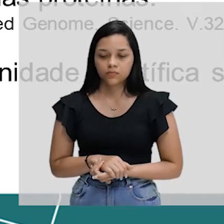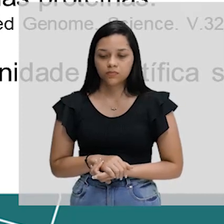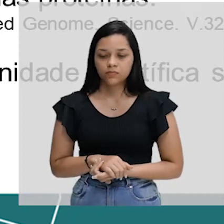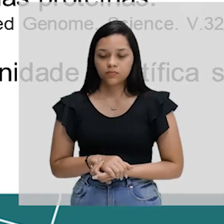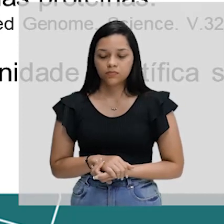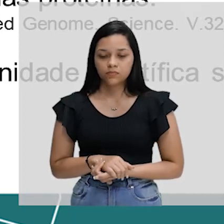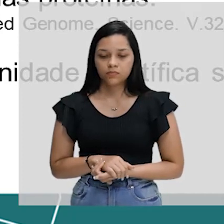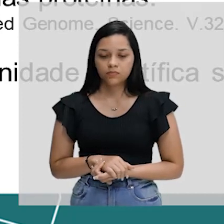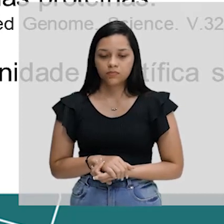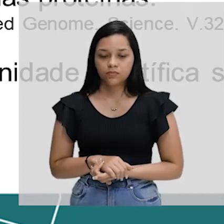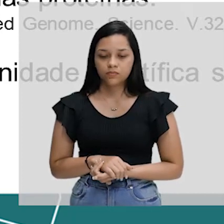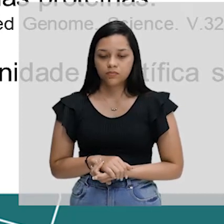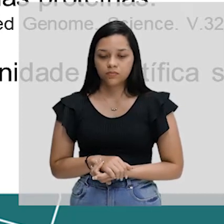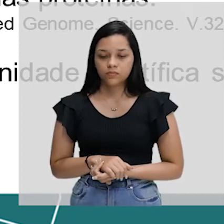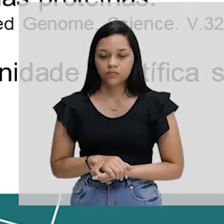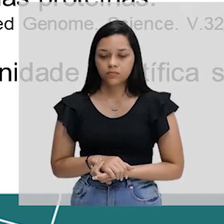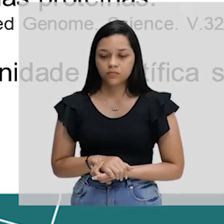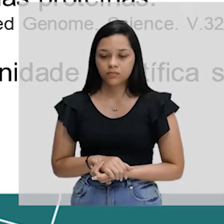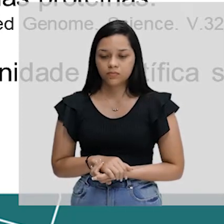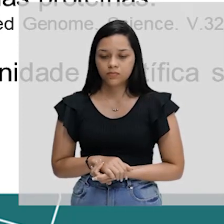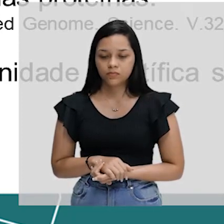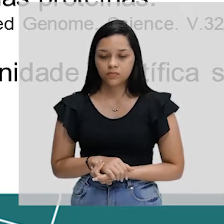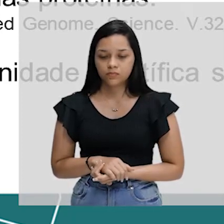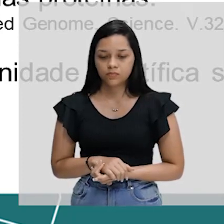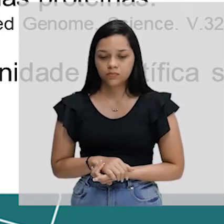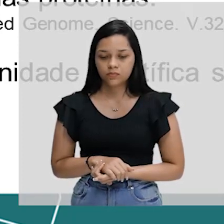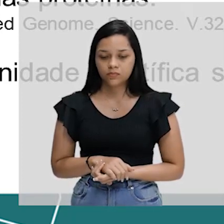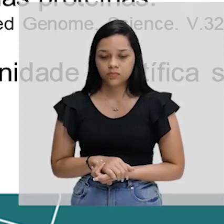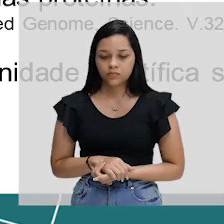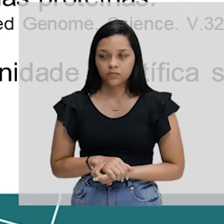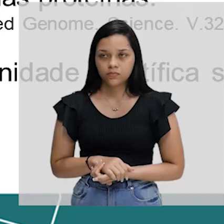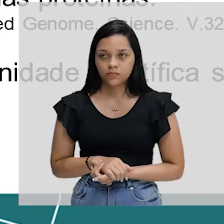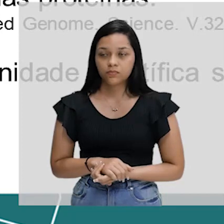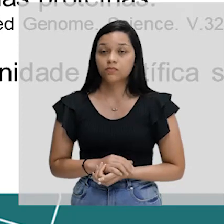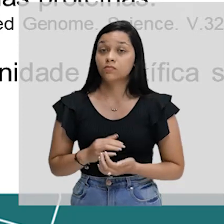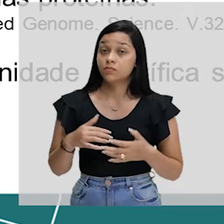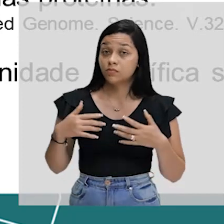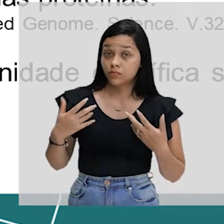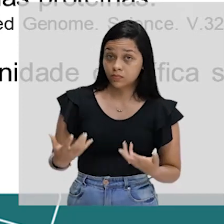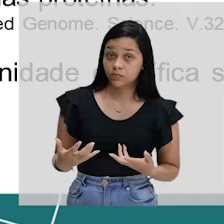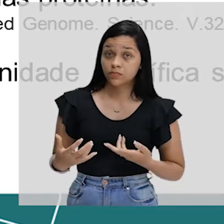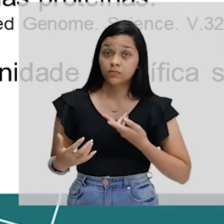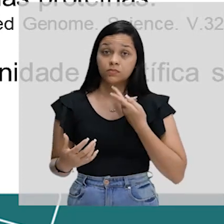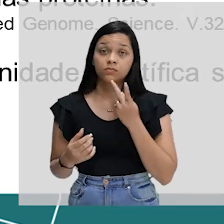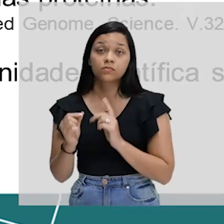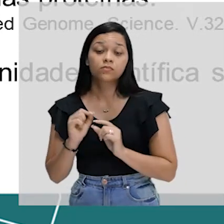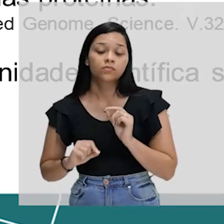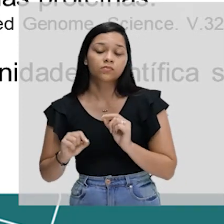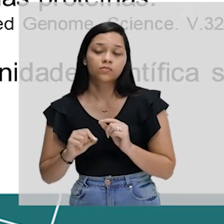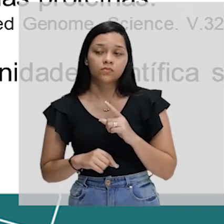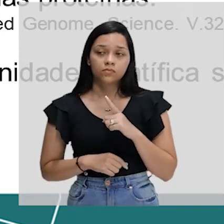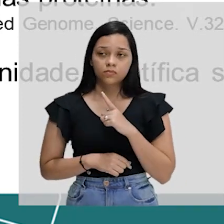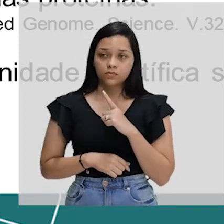a célula, produzindo suas proteínas. Então, aqui, ela pegou o quê? Ela